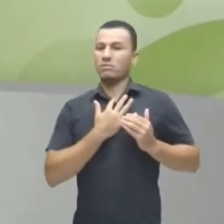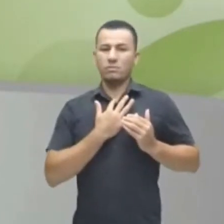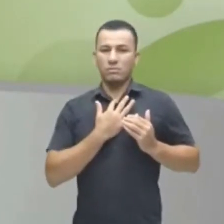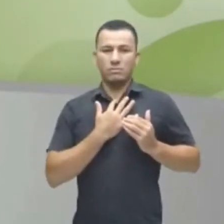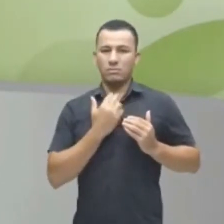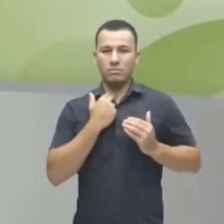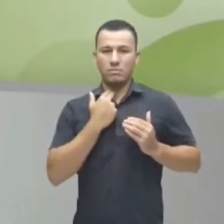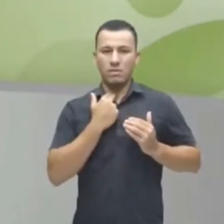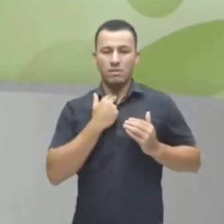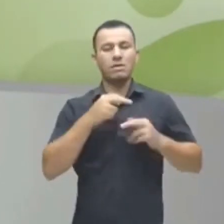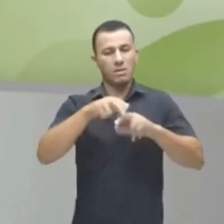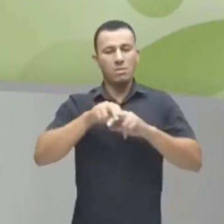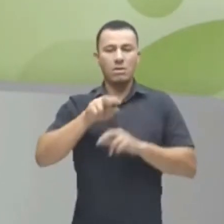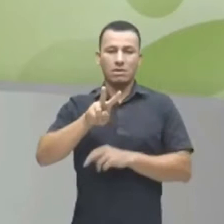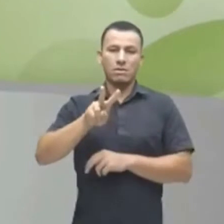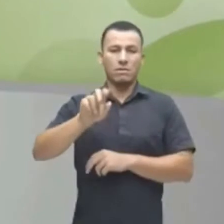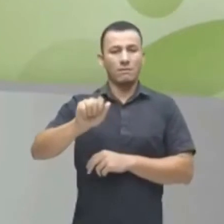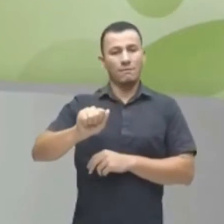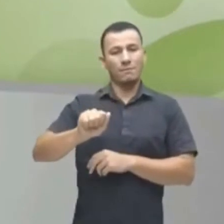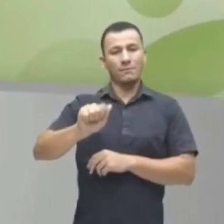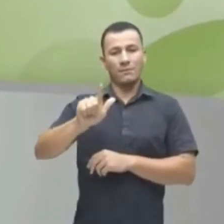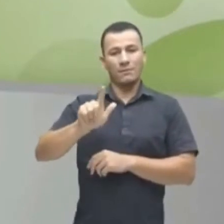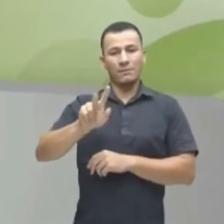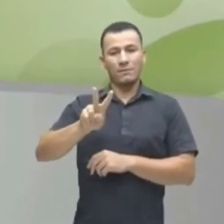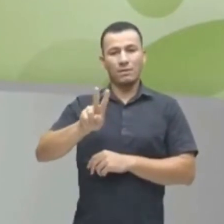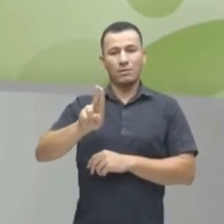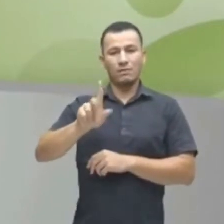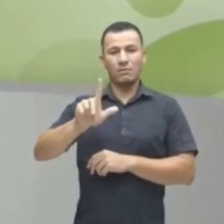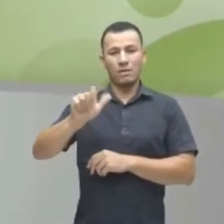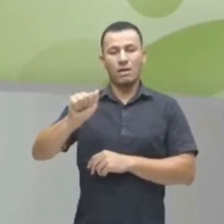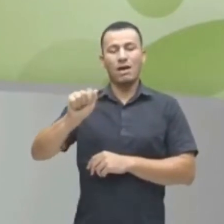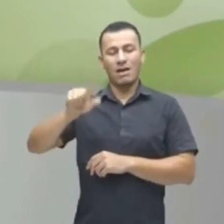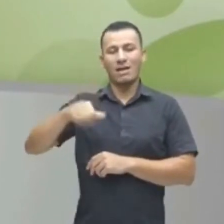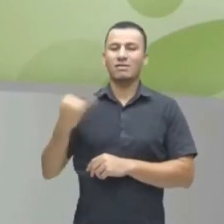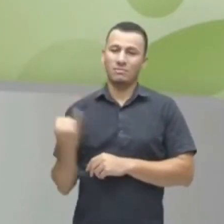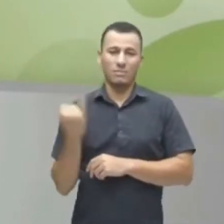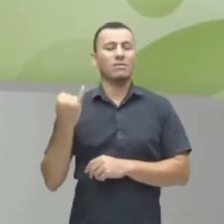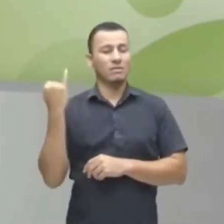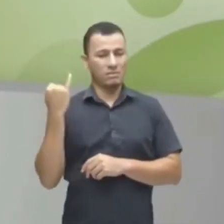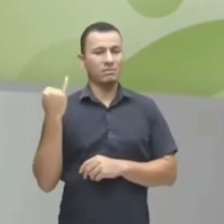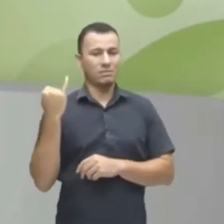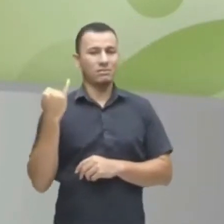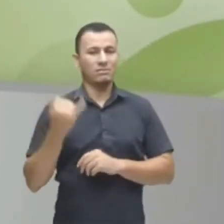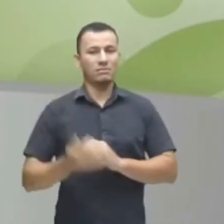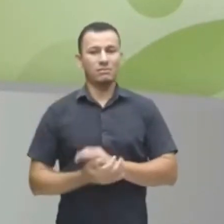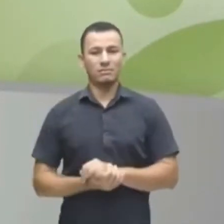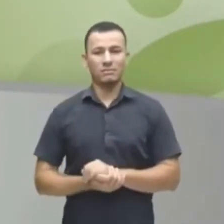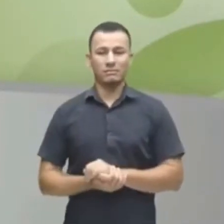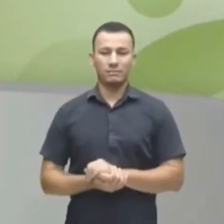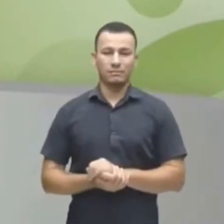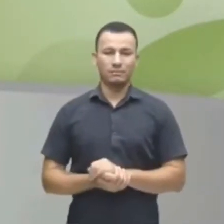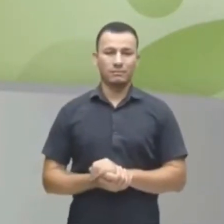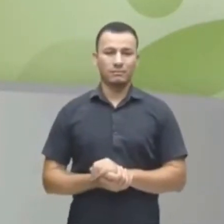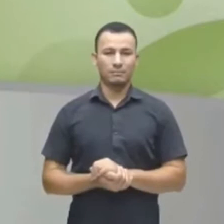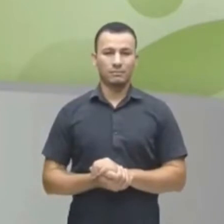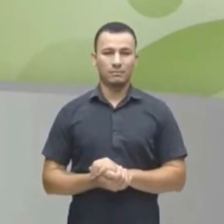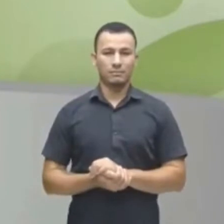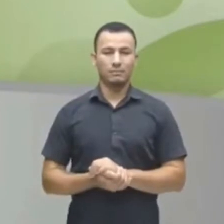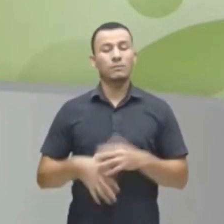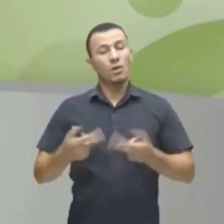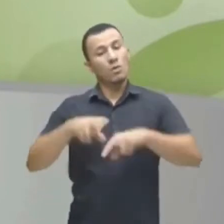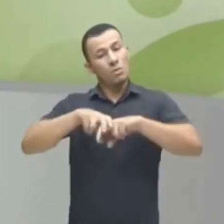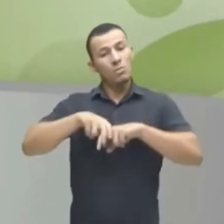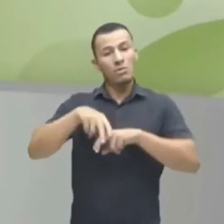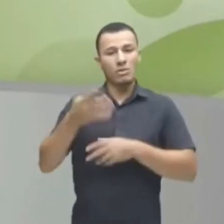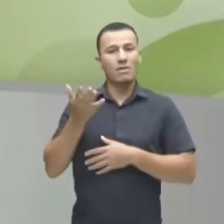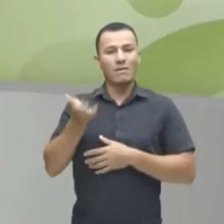permite que essa sequência do sangue retorne do ventrículo para os átrios. Por isso que eu gostaria que